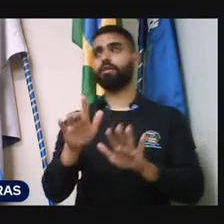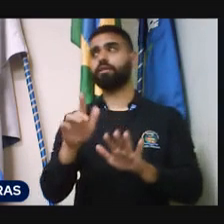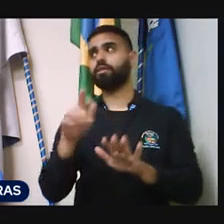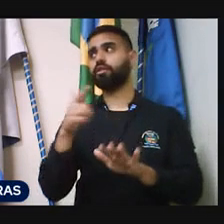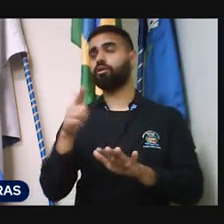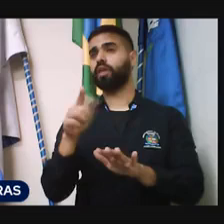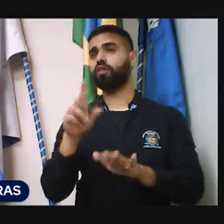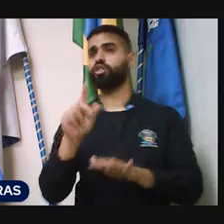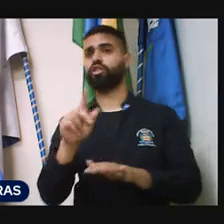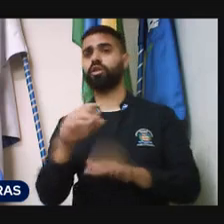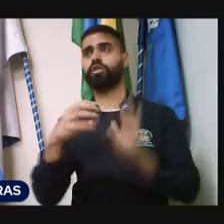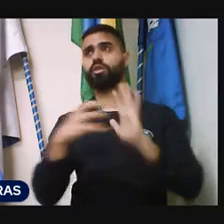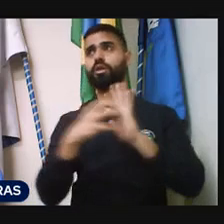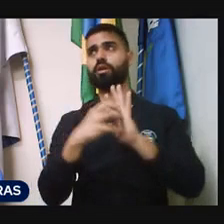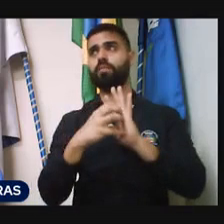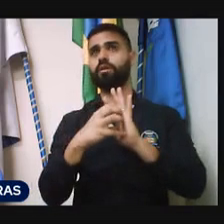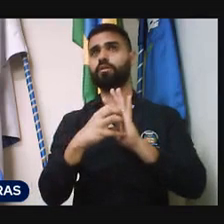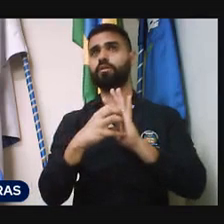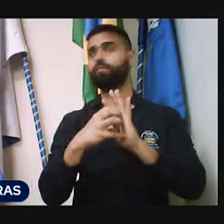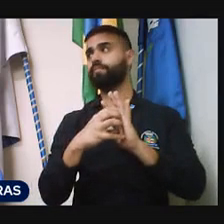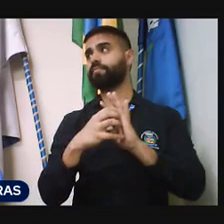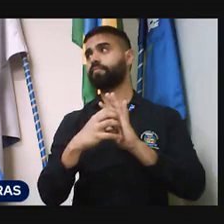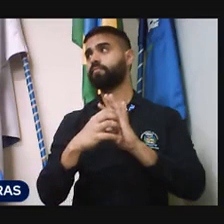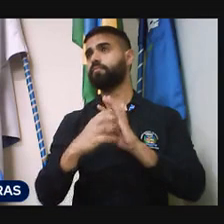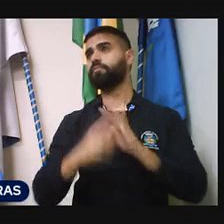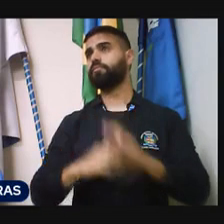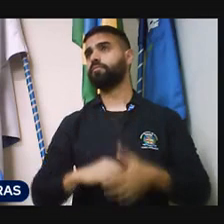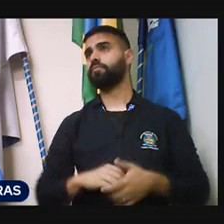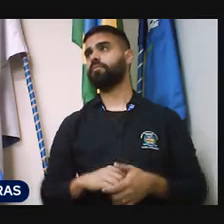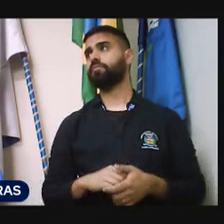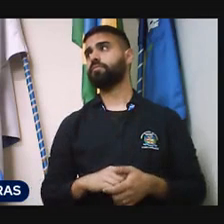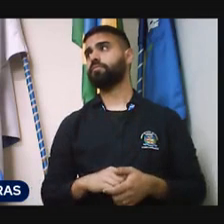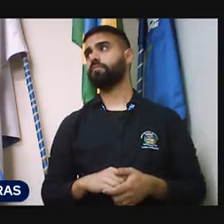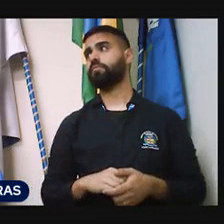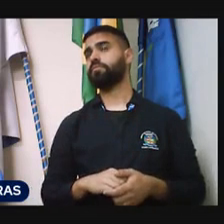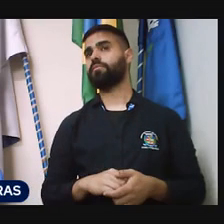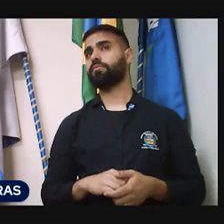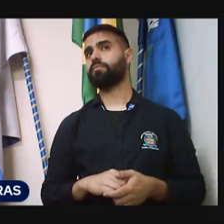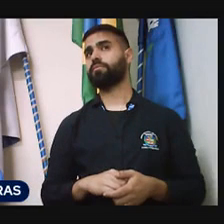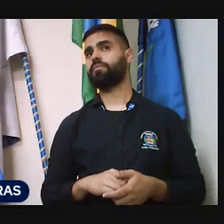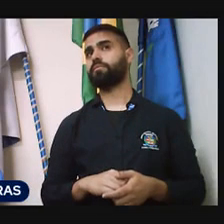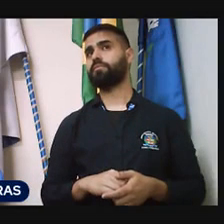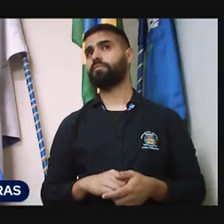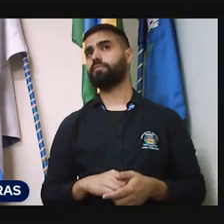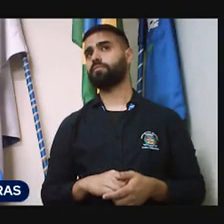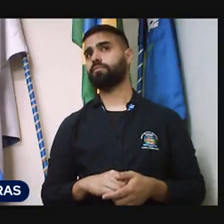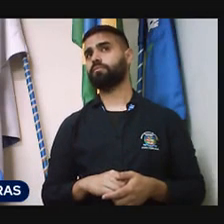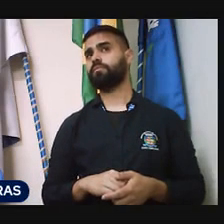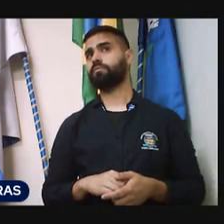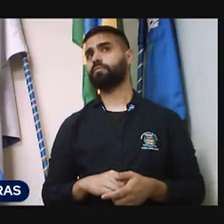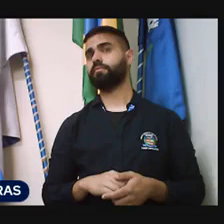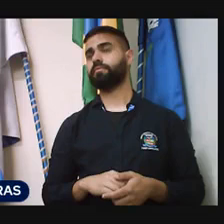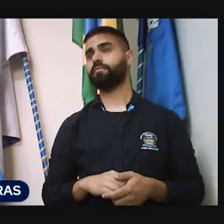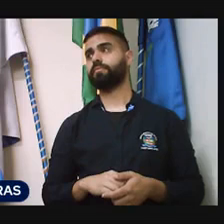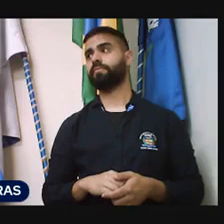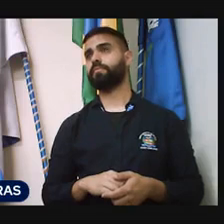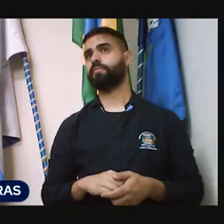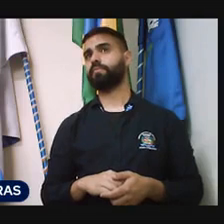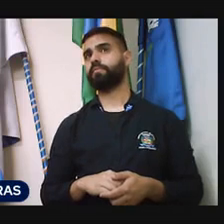é como o verbo de câmara Presidente toda hora pela a